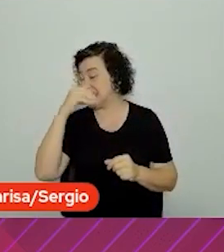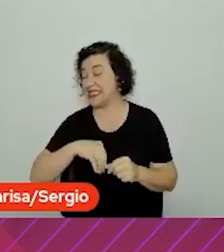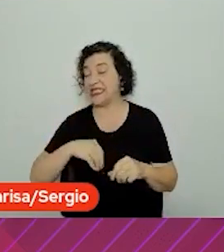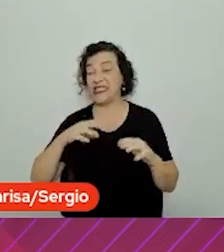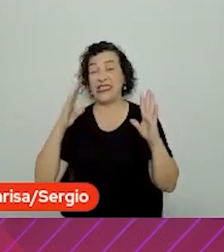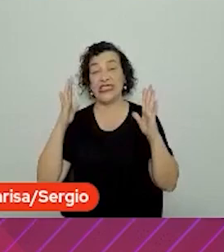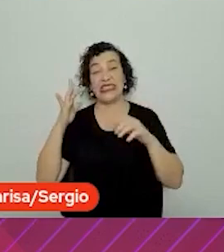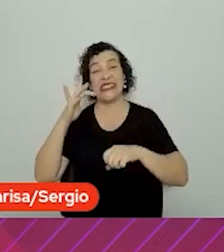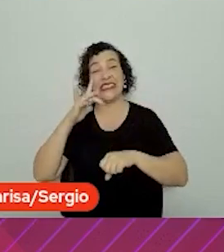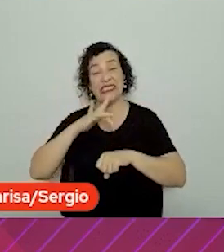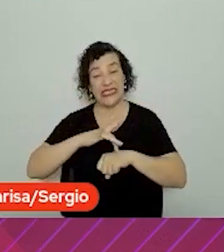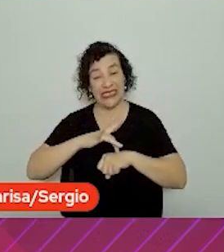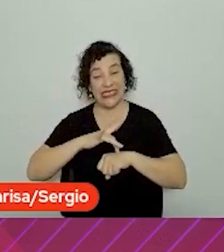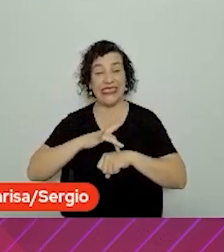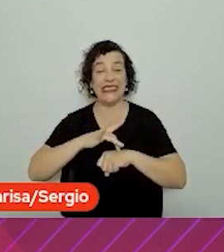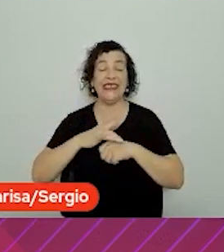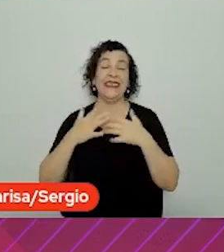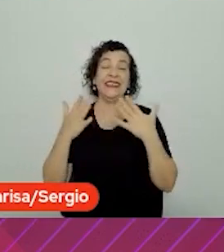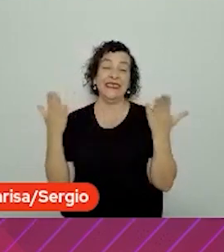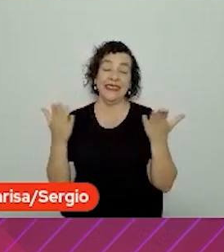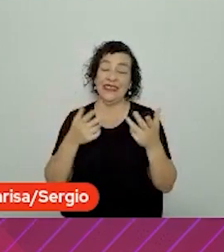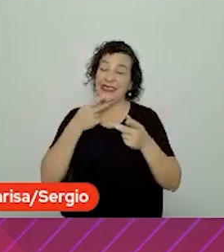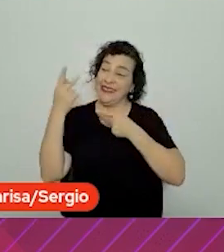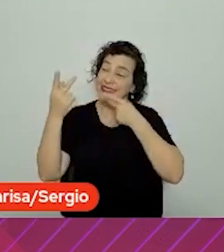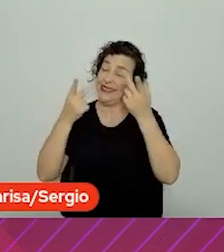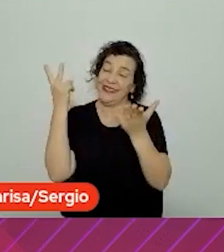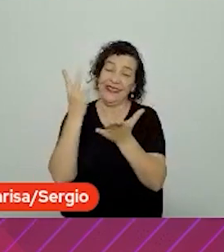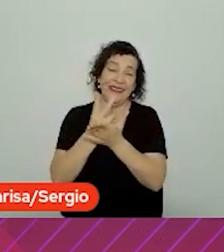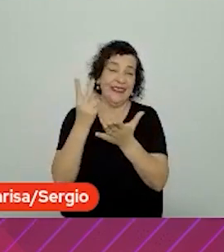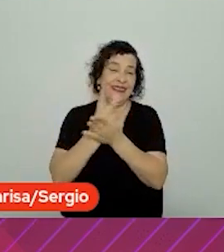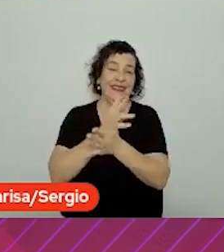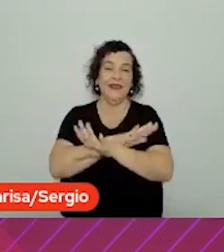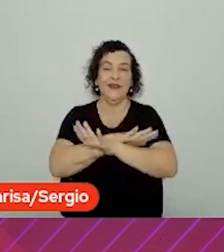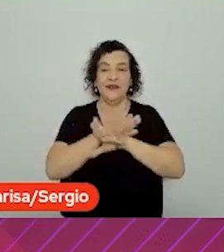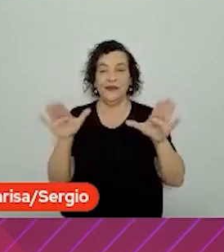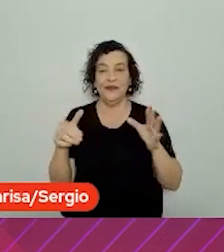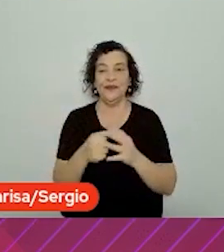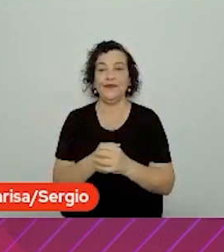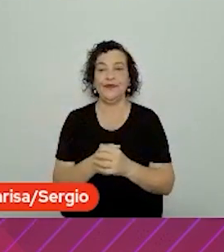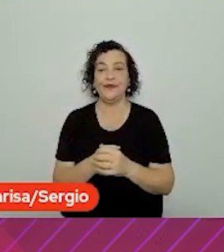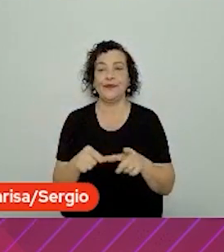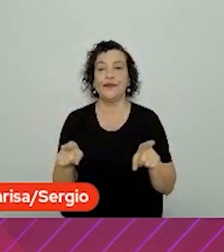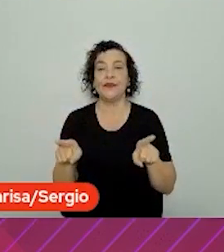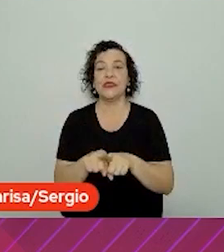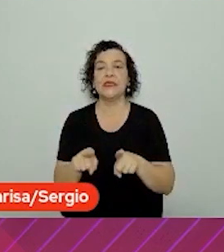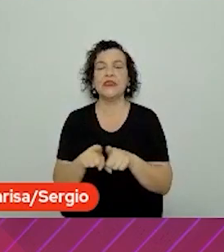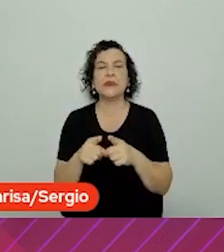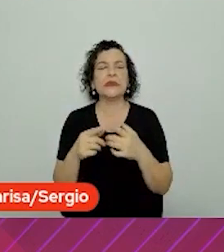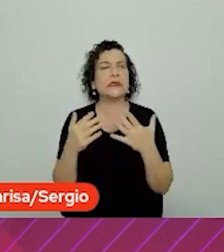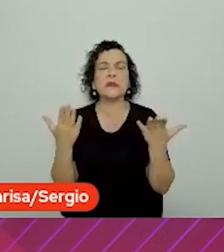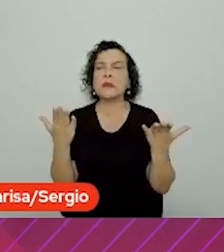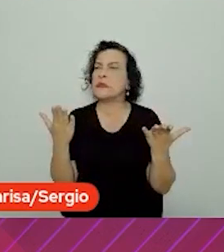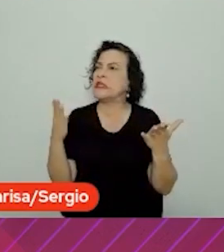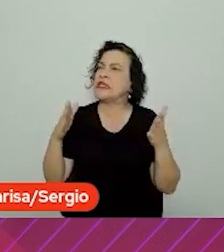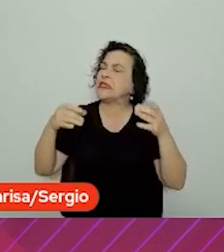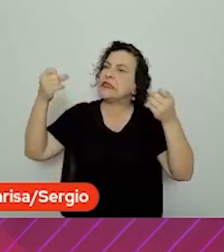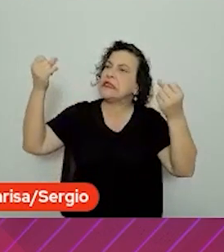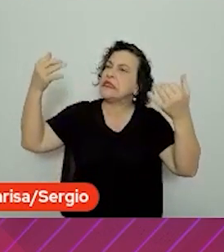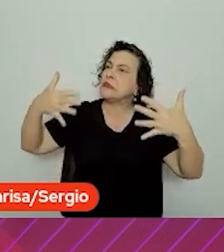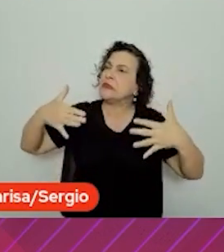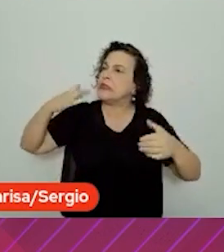vou chutar o cara para ele não ficar mais falando isso para mim. As pessoas não entendem os objetivos daquilo que você quer trazer,